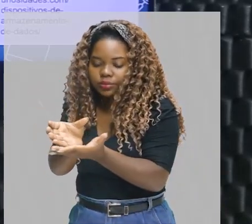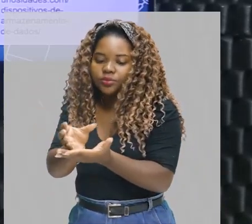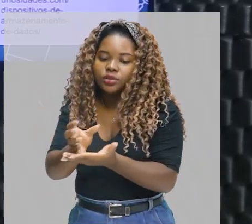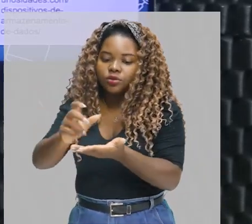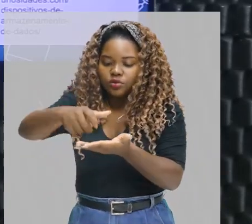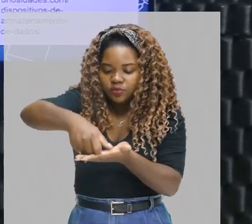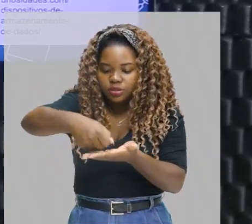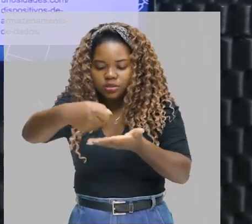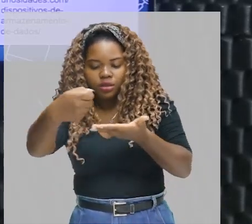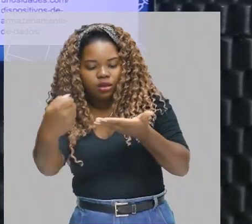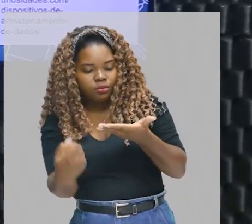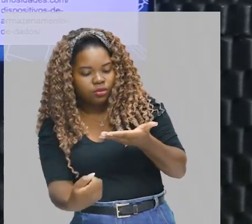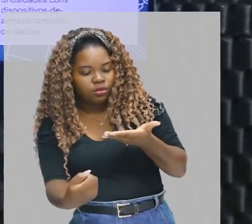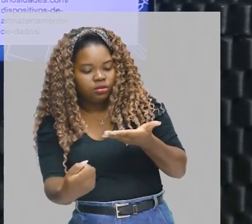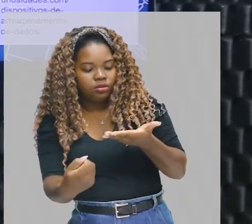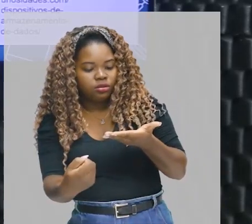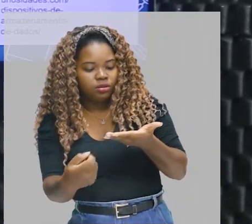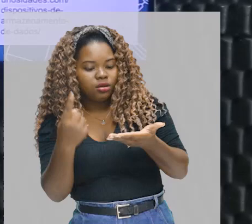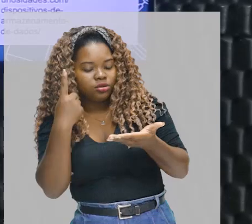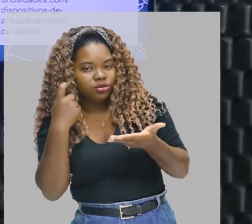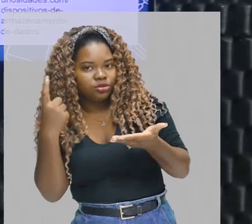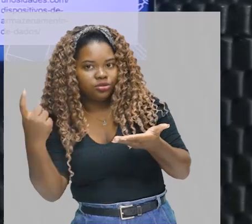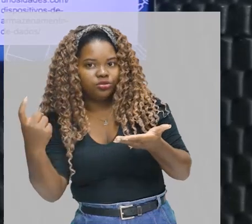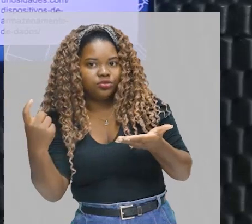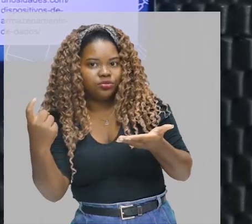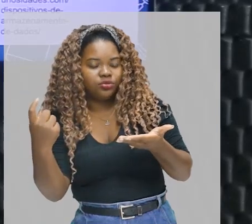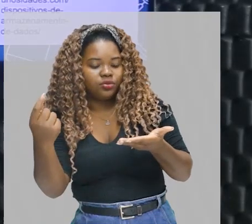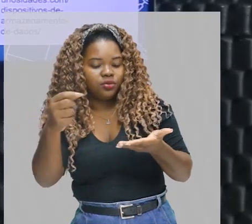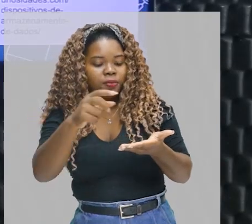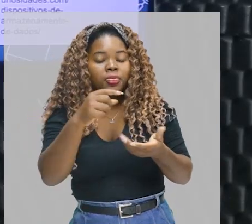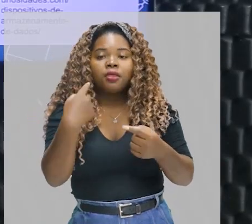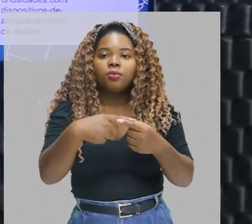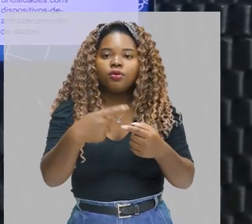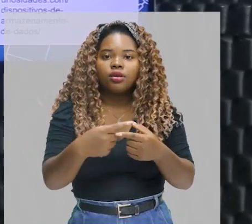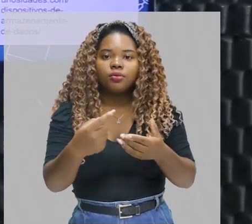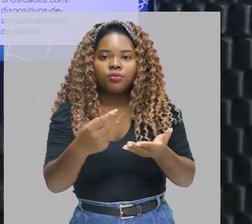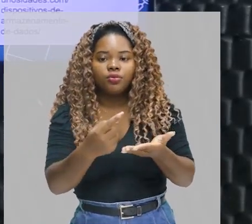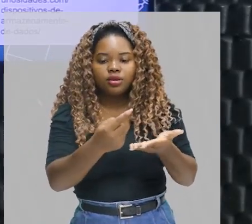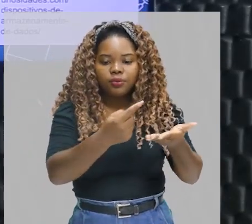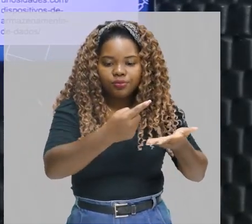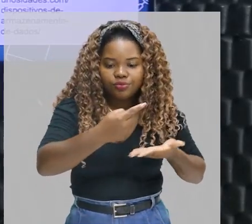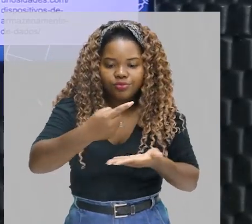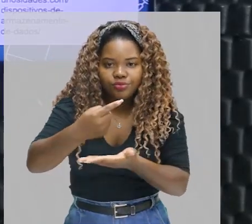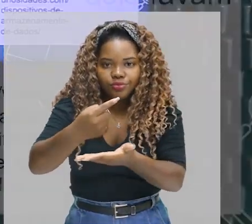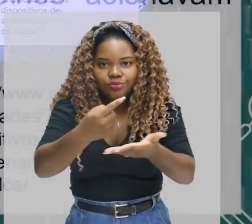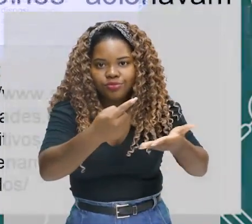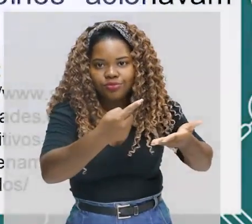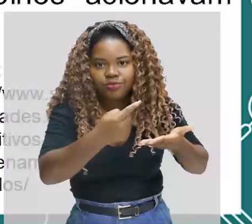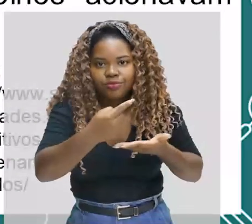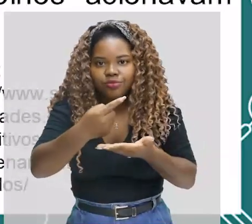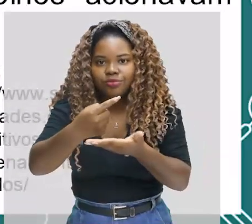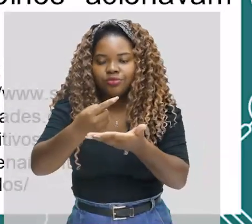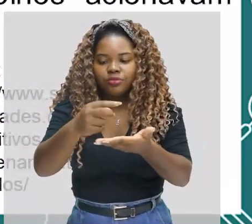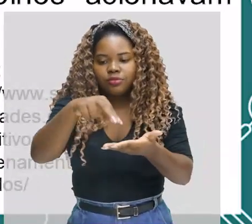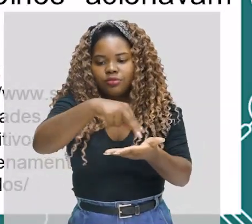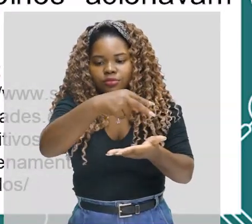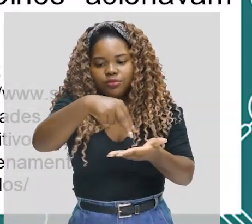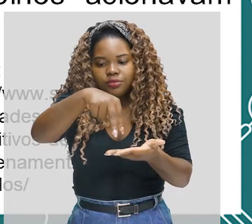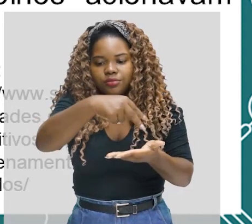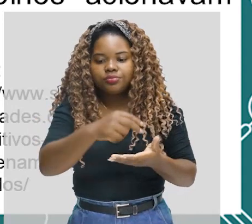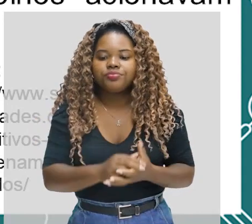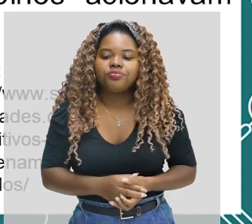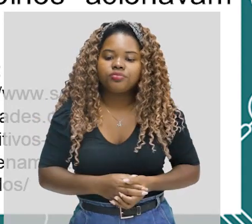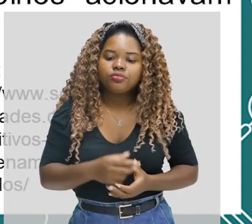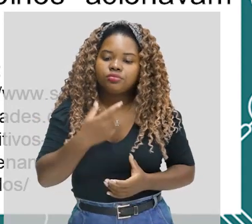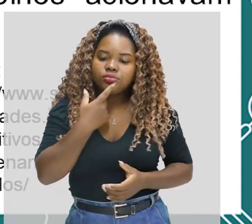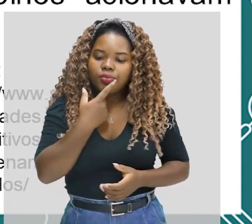caixinha tocava um som porque esse cilindro ele girava ali e tocava nessas palhetas, tá ok?